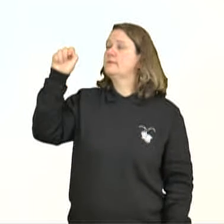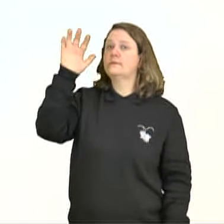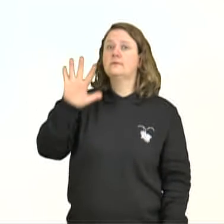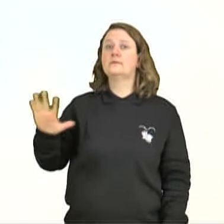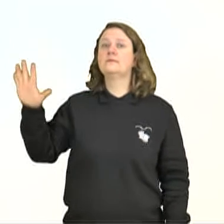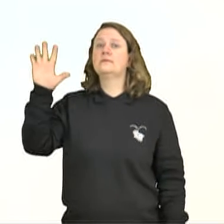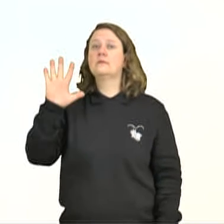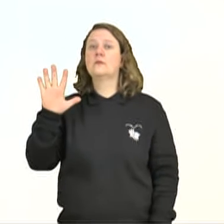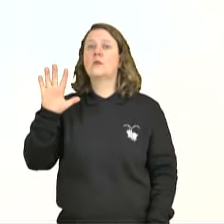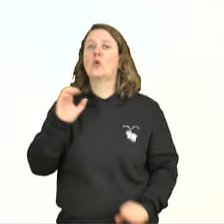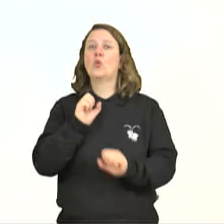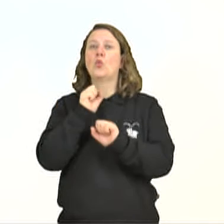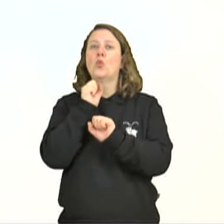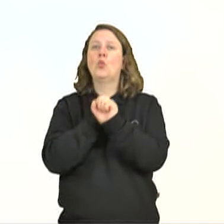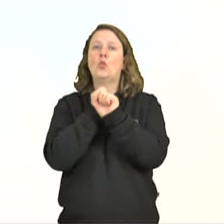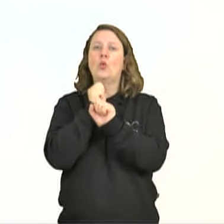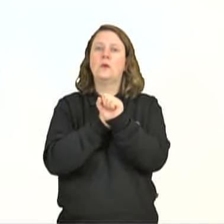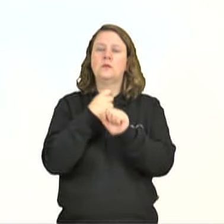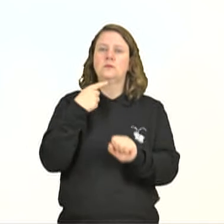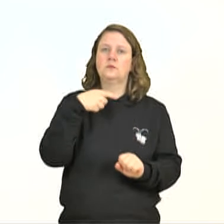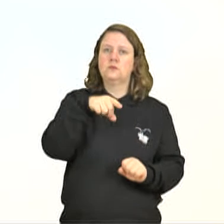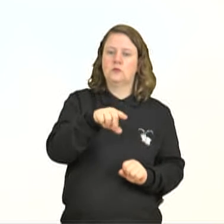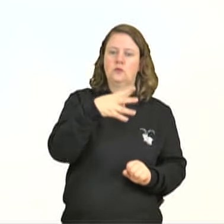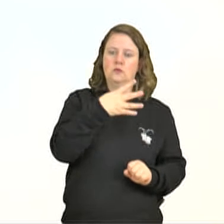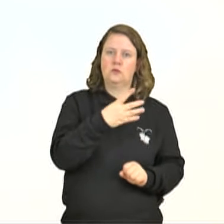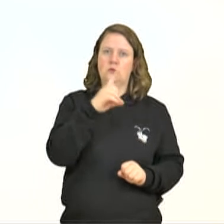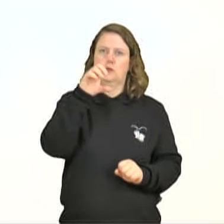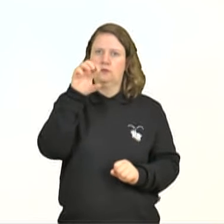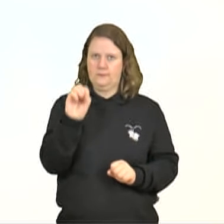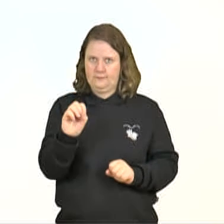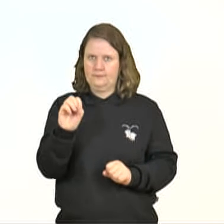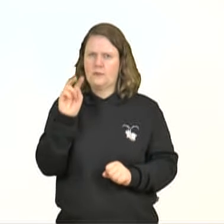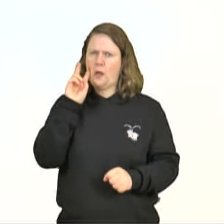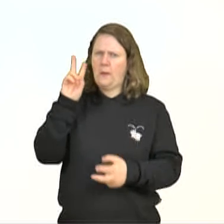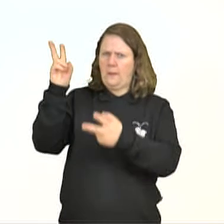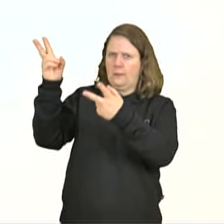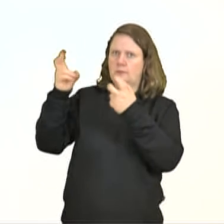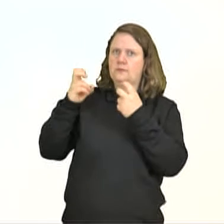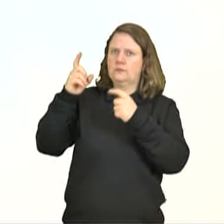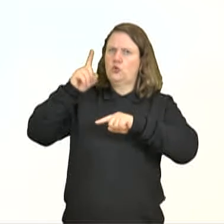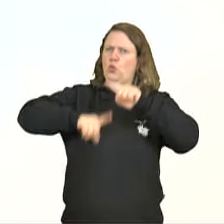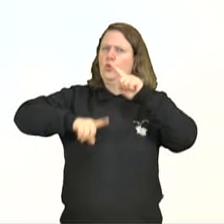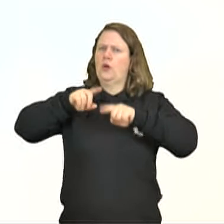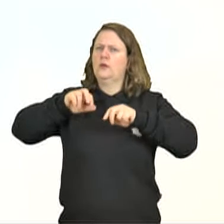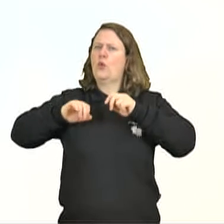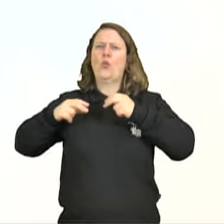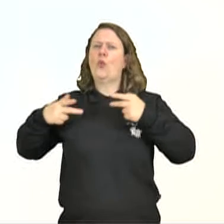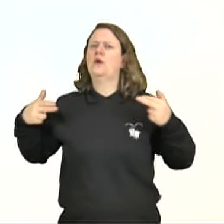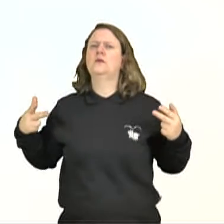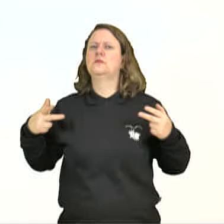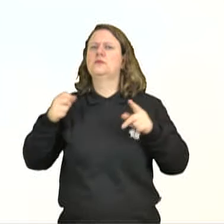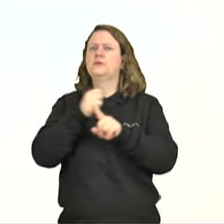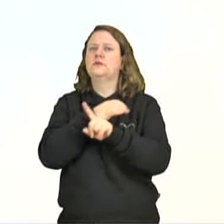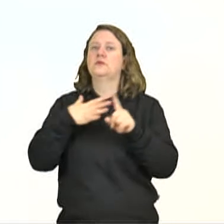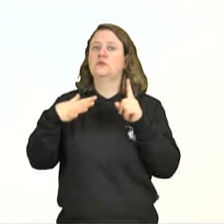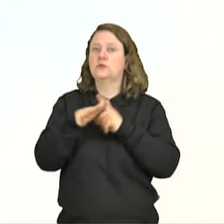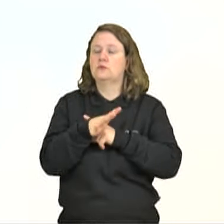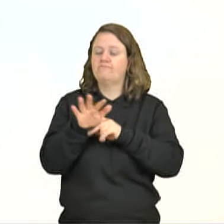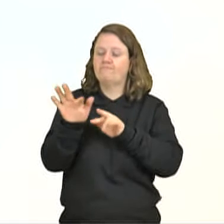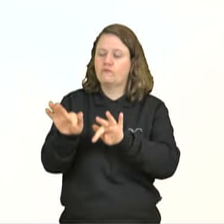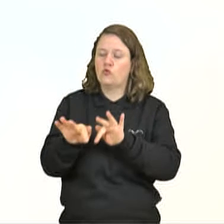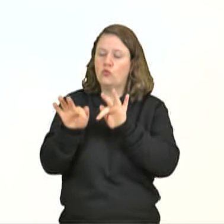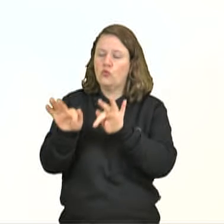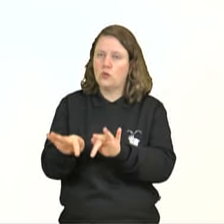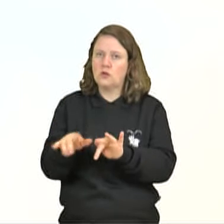de 1410. E daí a gente consegue, né, identificar esses elementos da sociedade feudal. Então a gente vê aqui